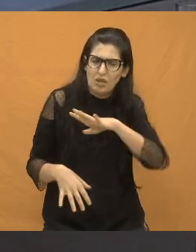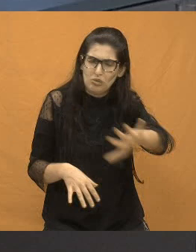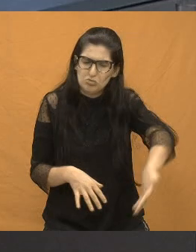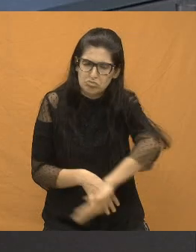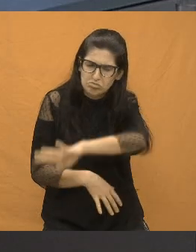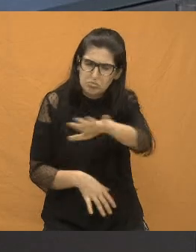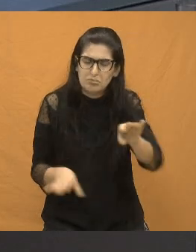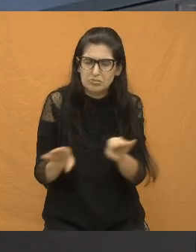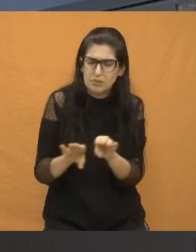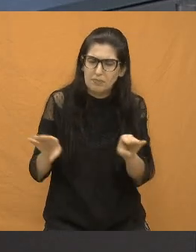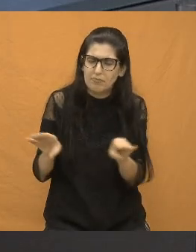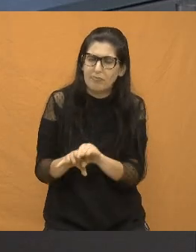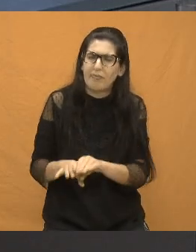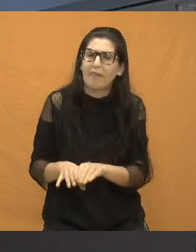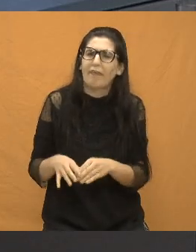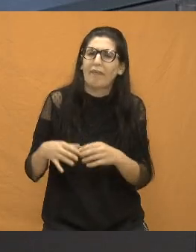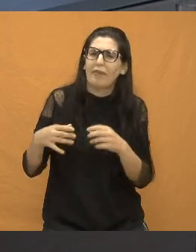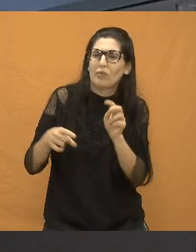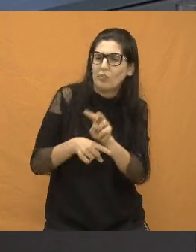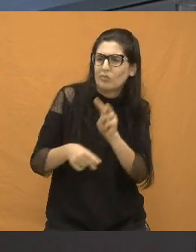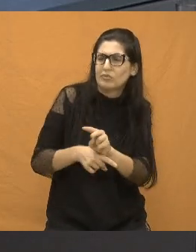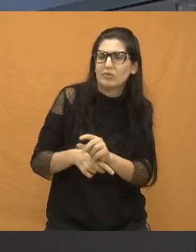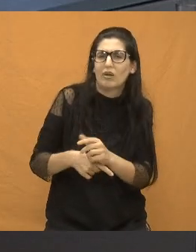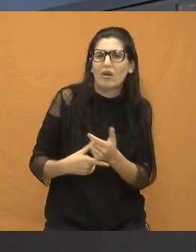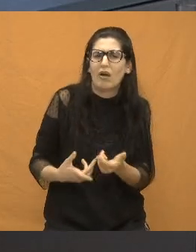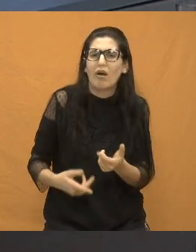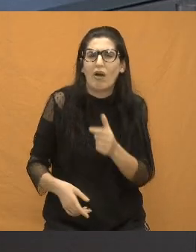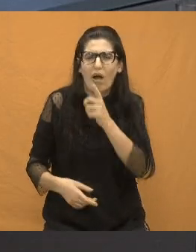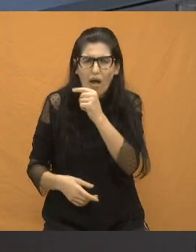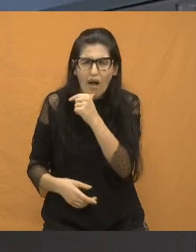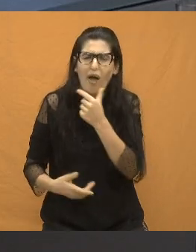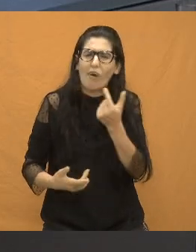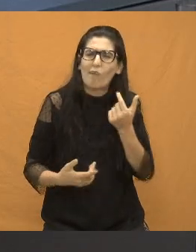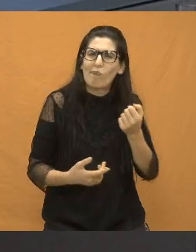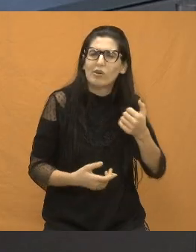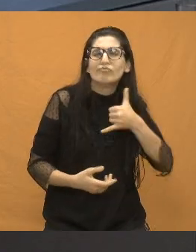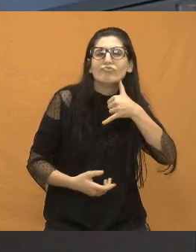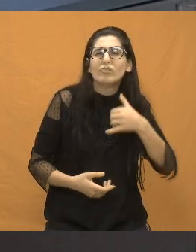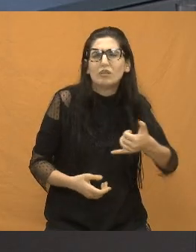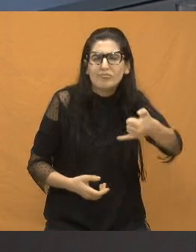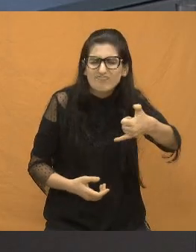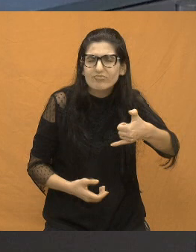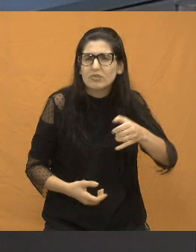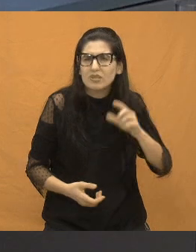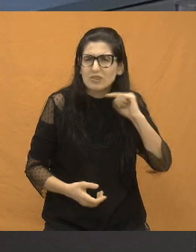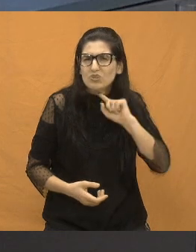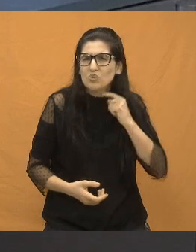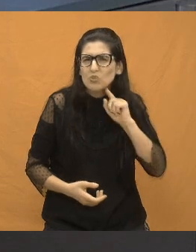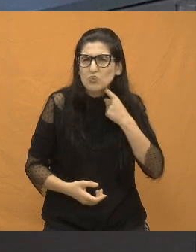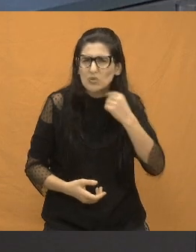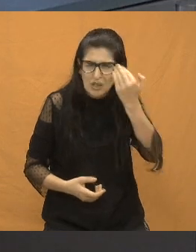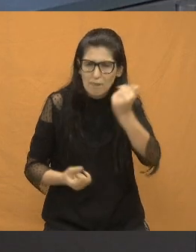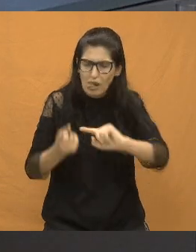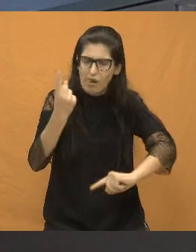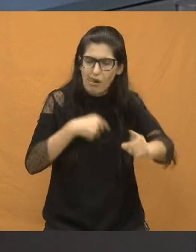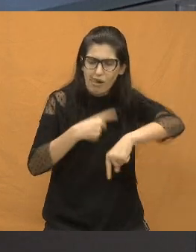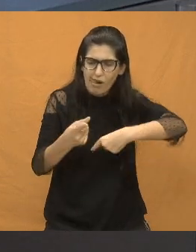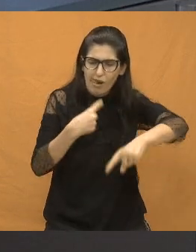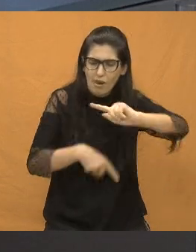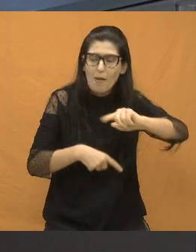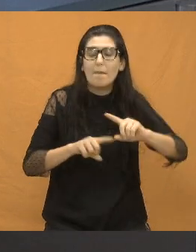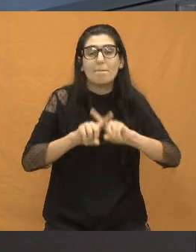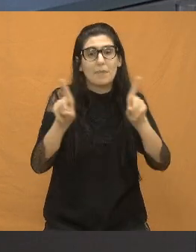saneamento ainda está baixo, mas eu acho que é justamente em relação à perspectiva de sair